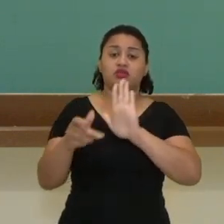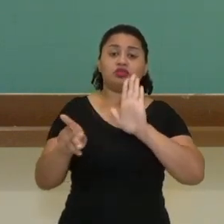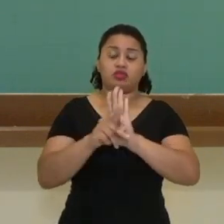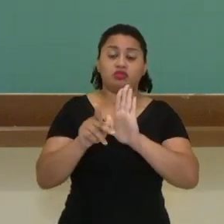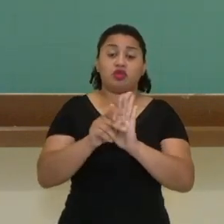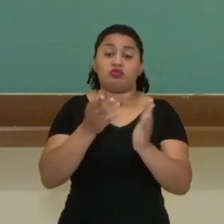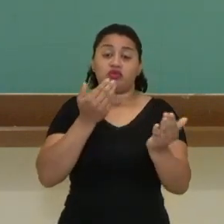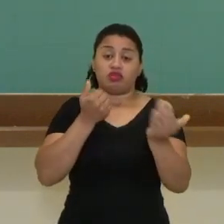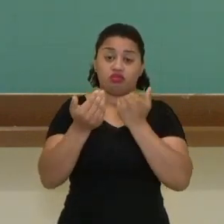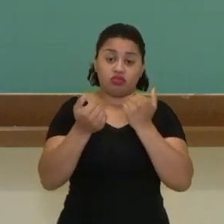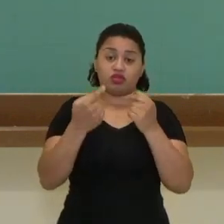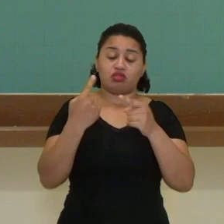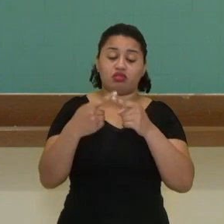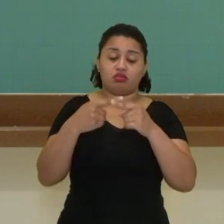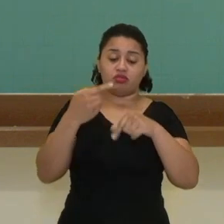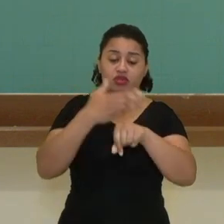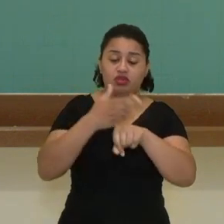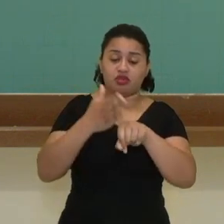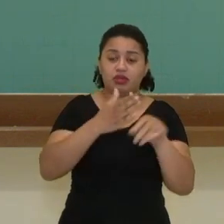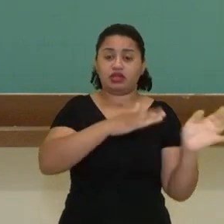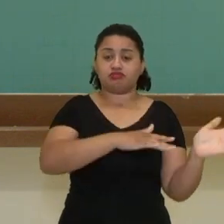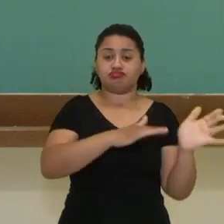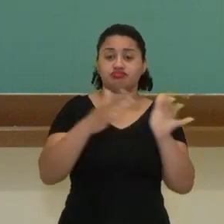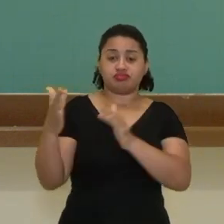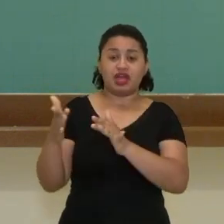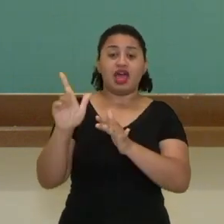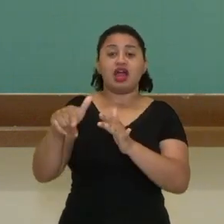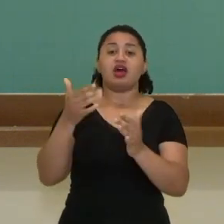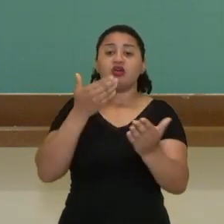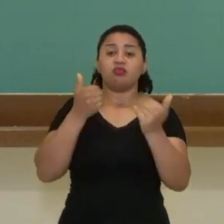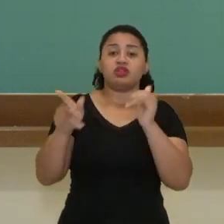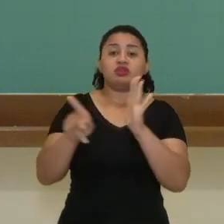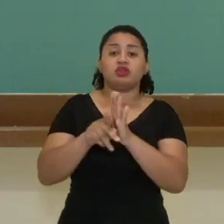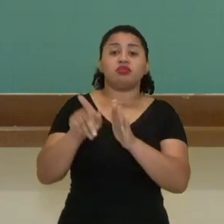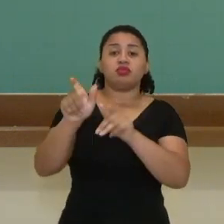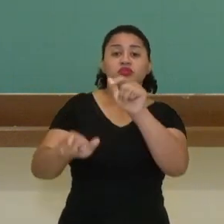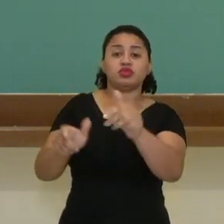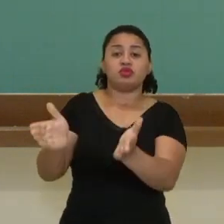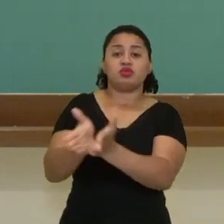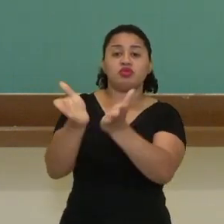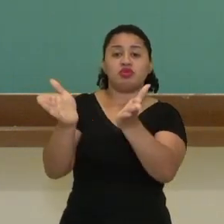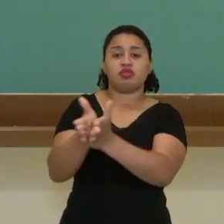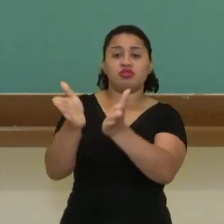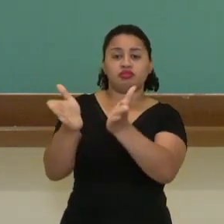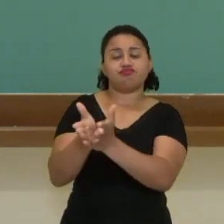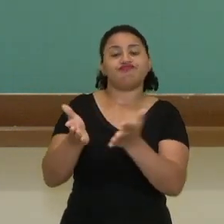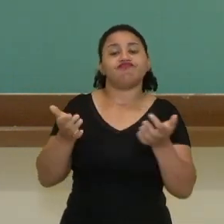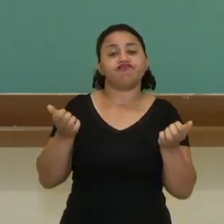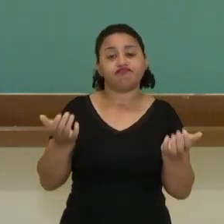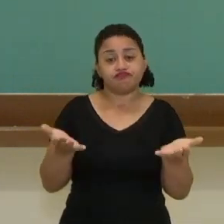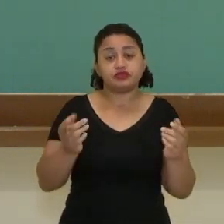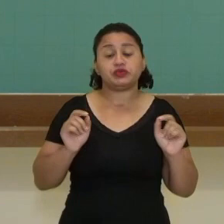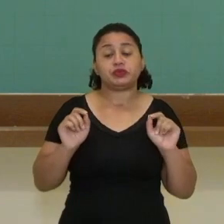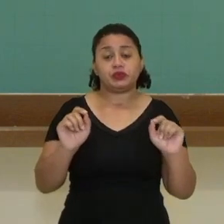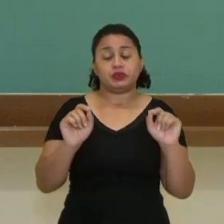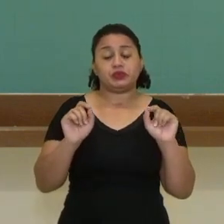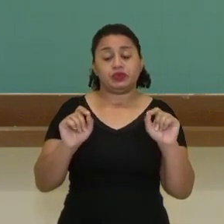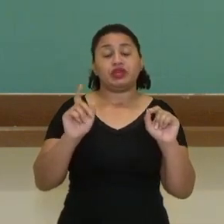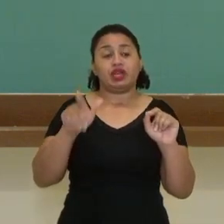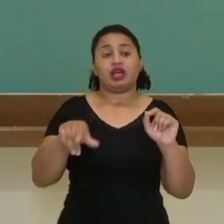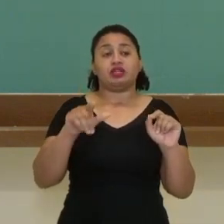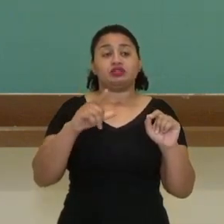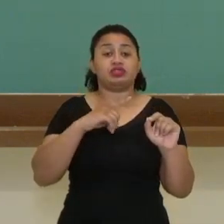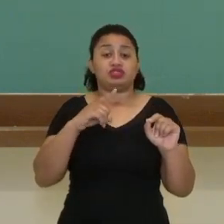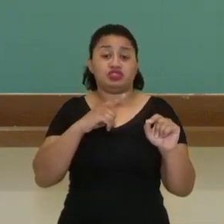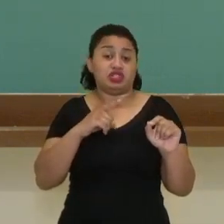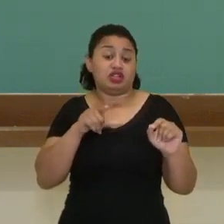por muito tempo ela foi considerada comida de pobres, né? E ironicamente, foi o que tinha